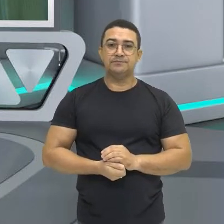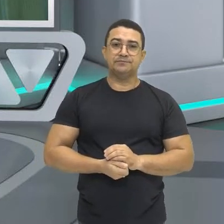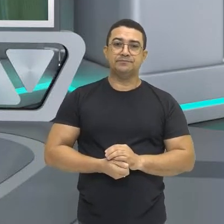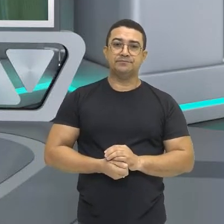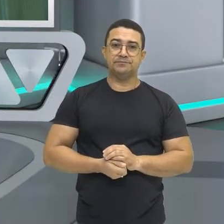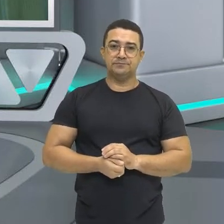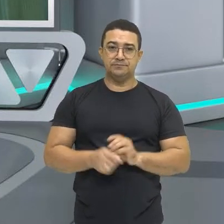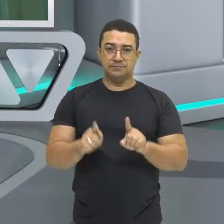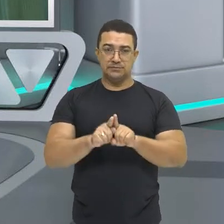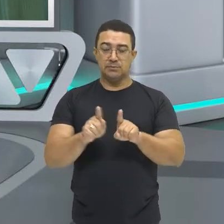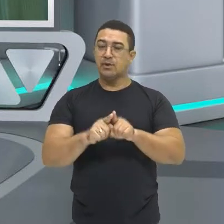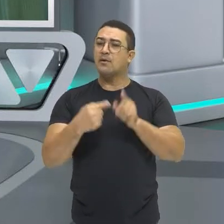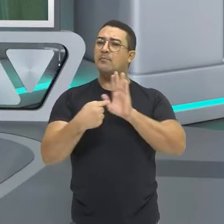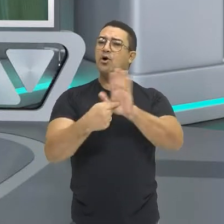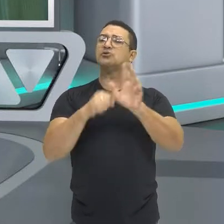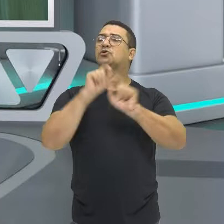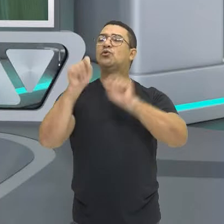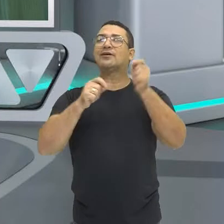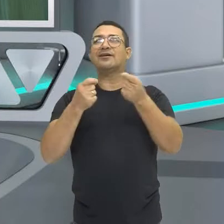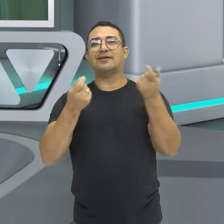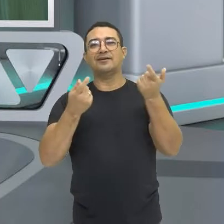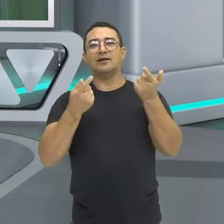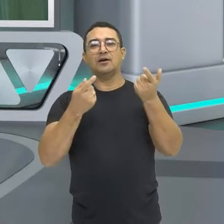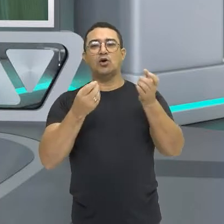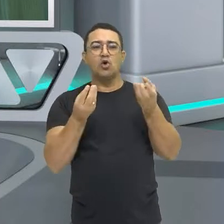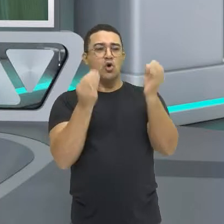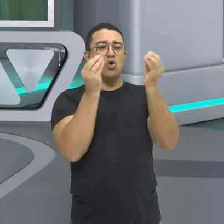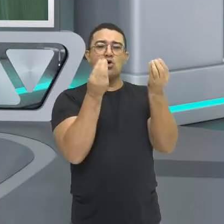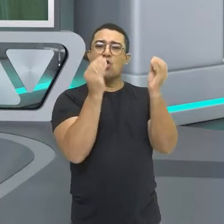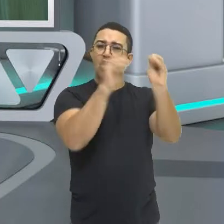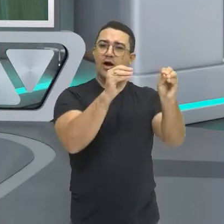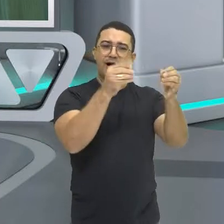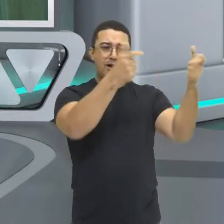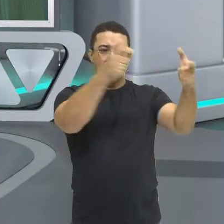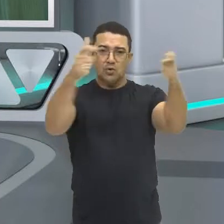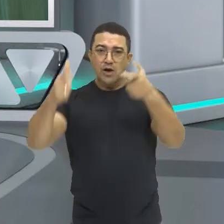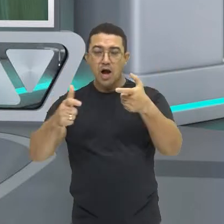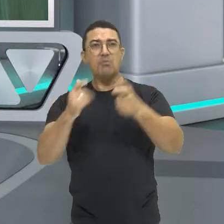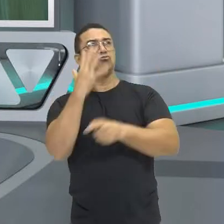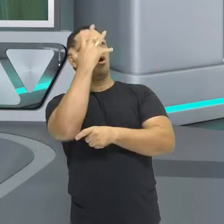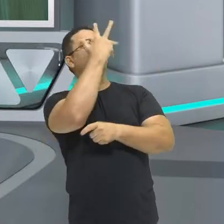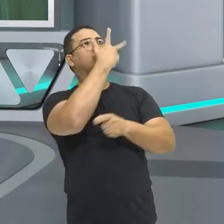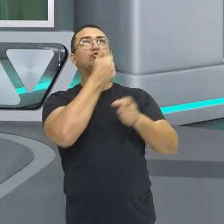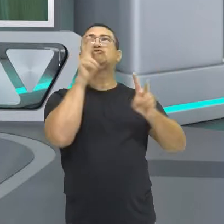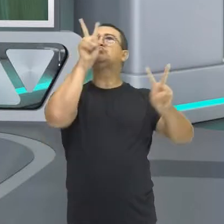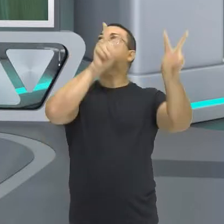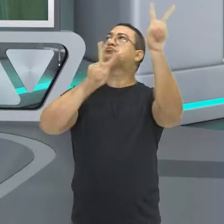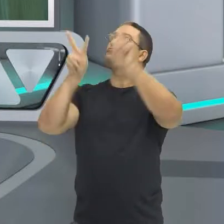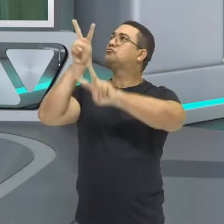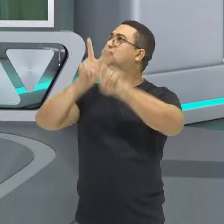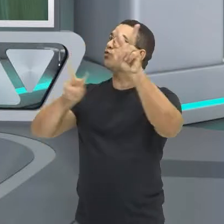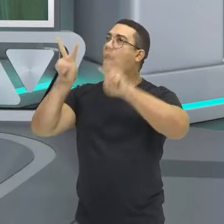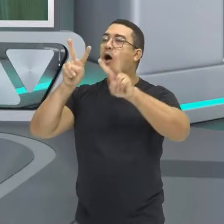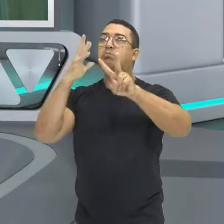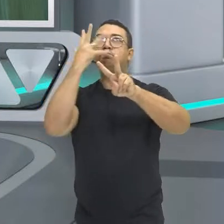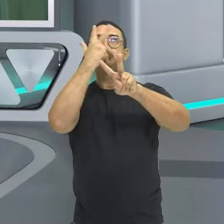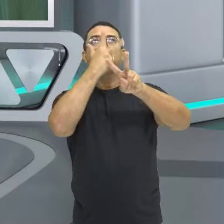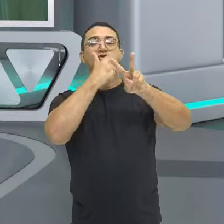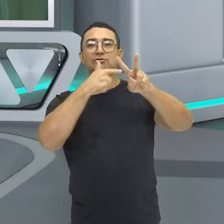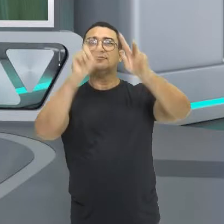a questão decorativa. Ele busca, né, os efeitos decorativos e visuais, tá?